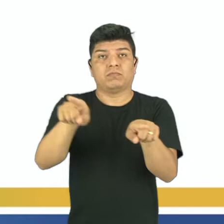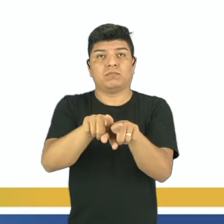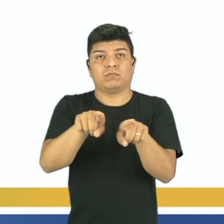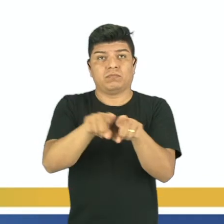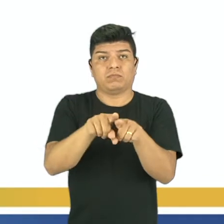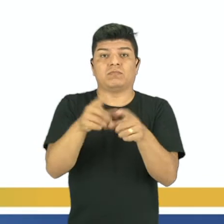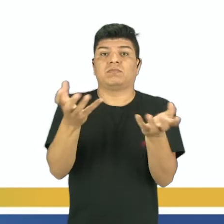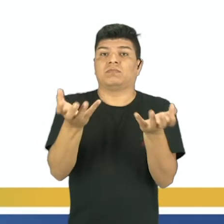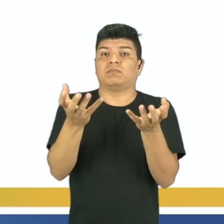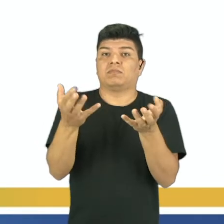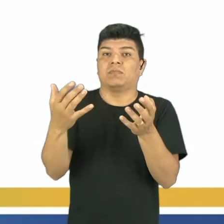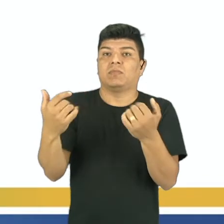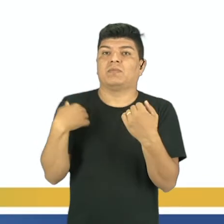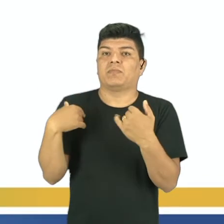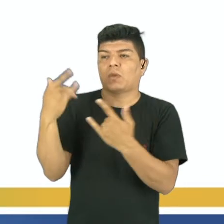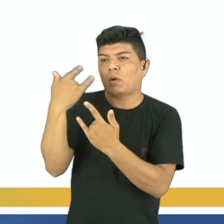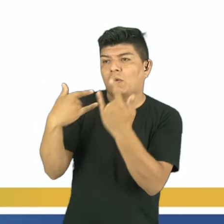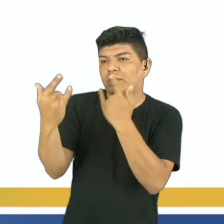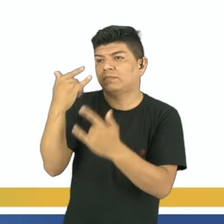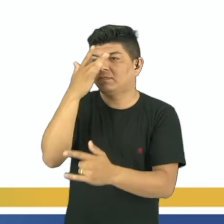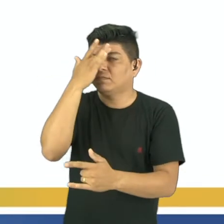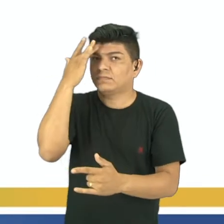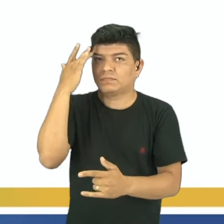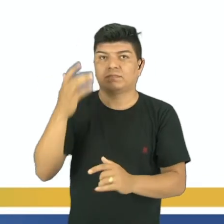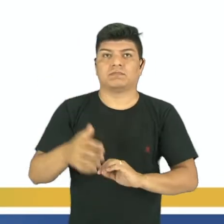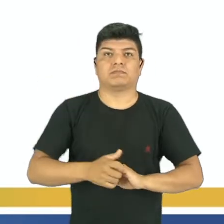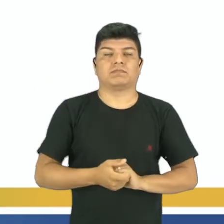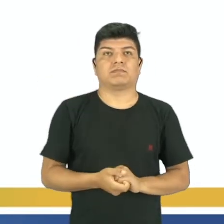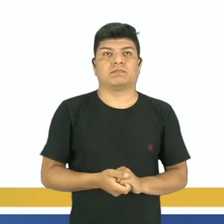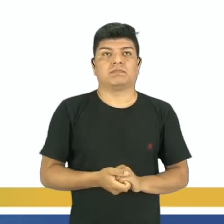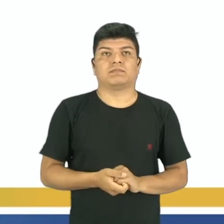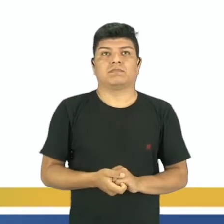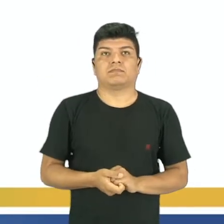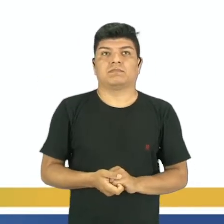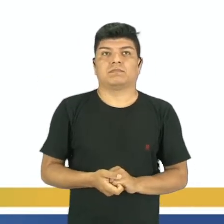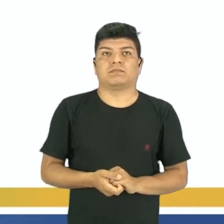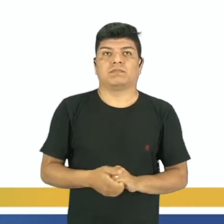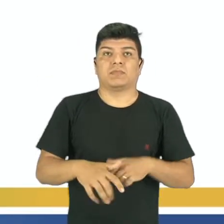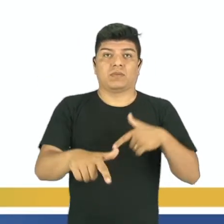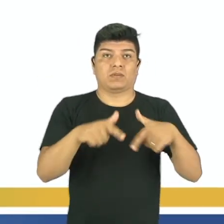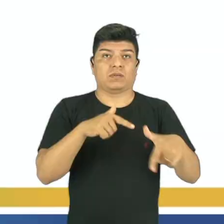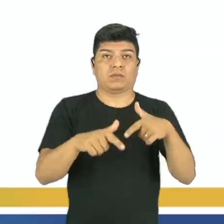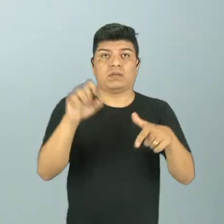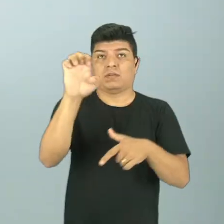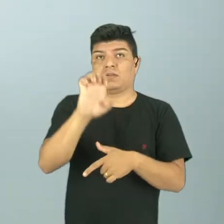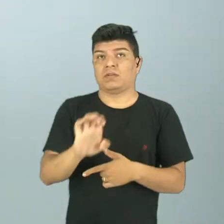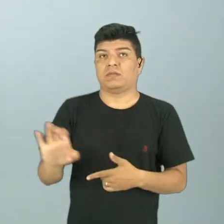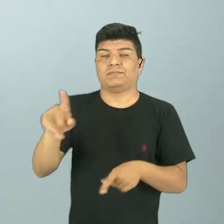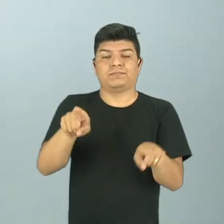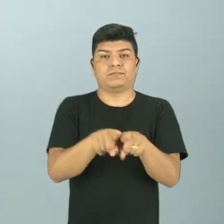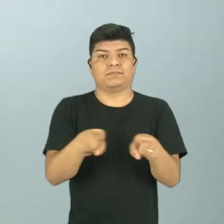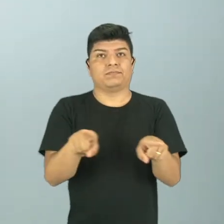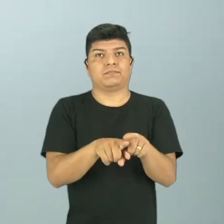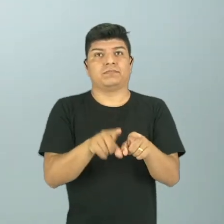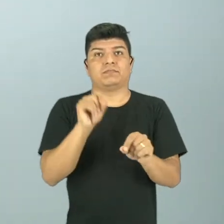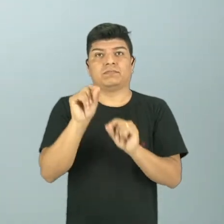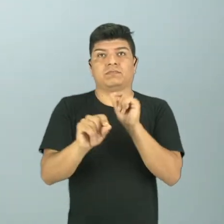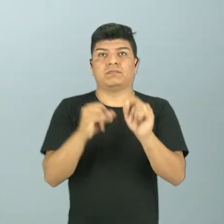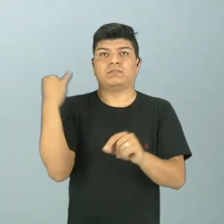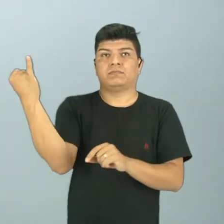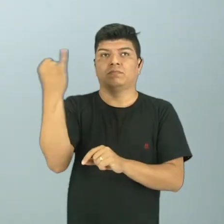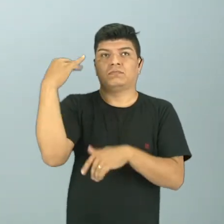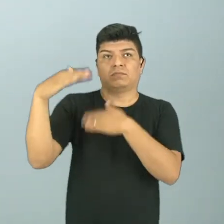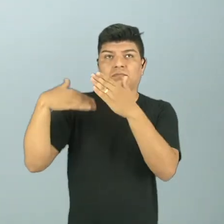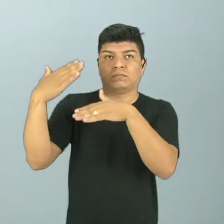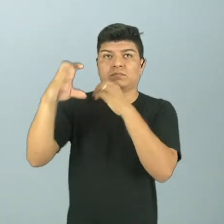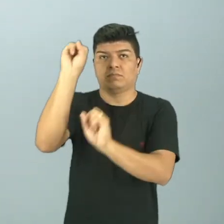que queria atrair essas pessoas para cá. E essa mão de obra que vai vir da Europa, ela vai ser importante